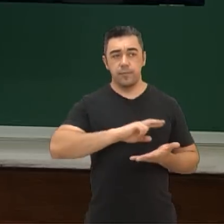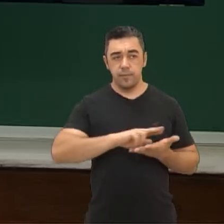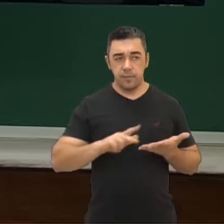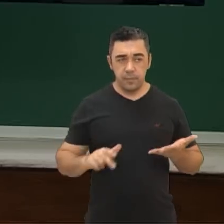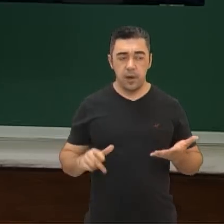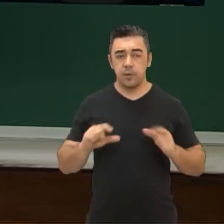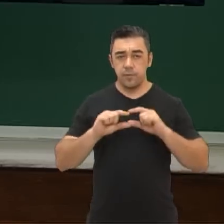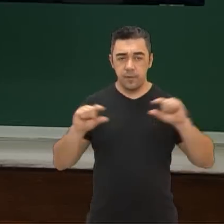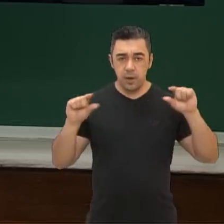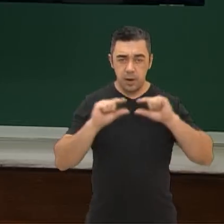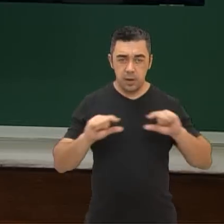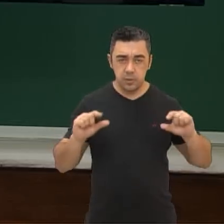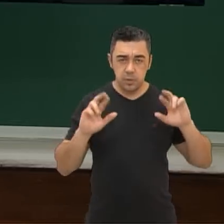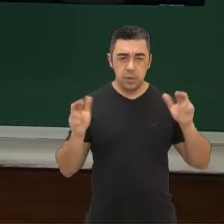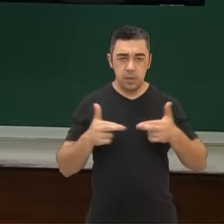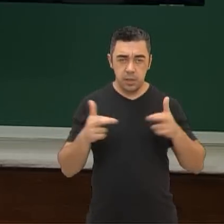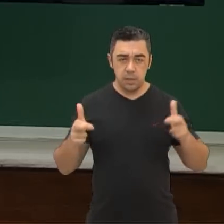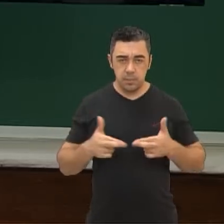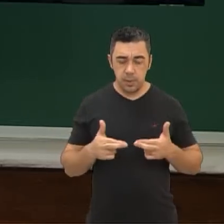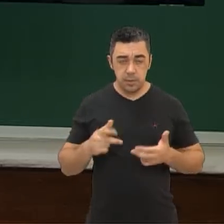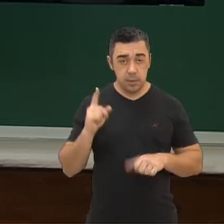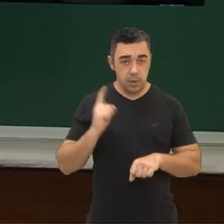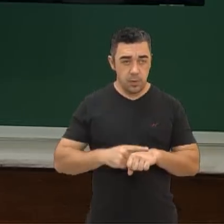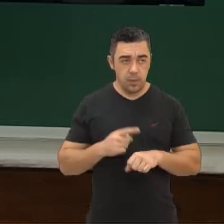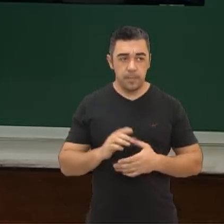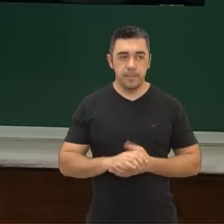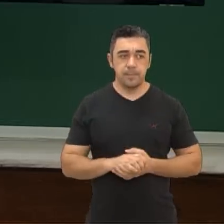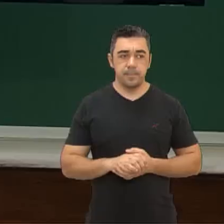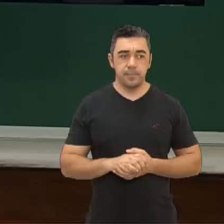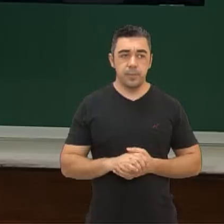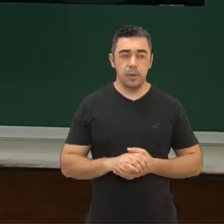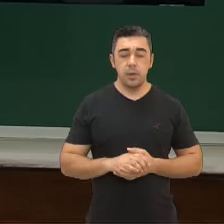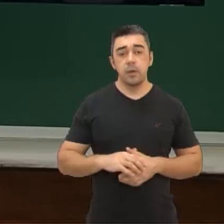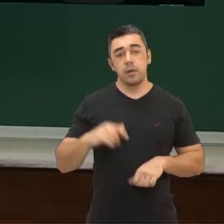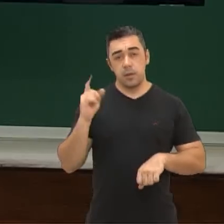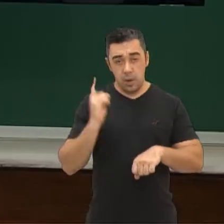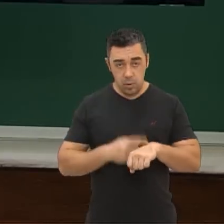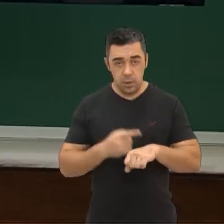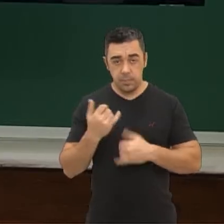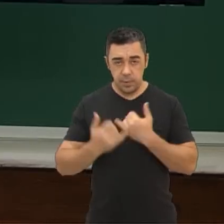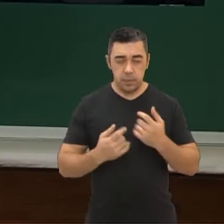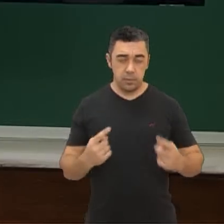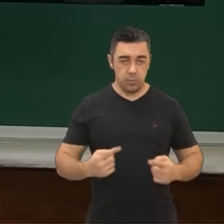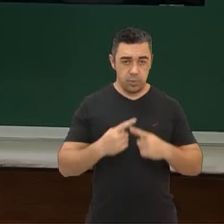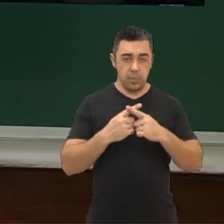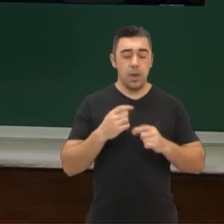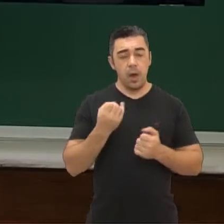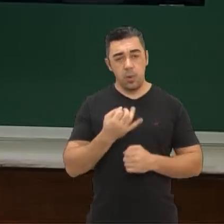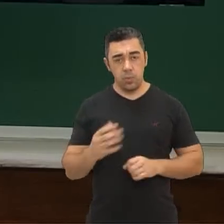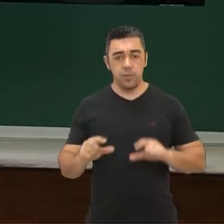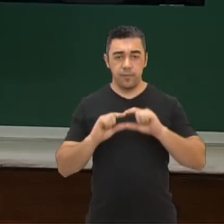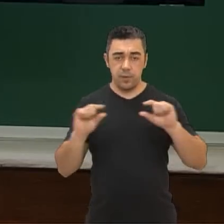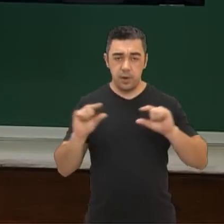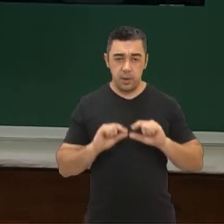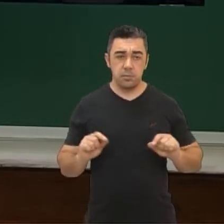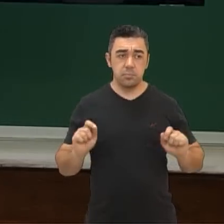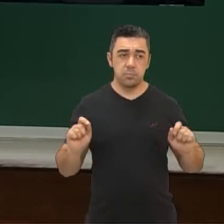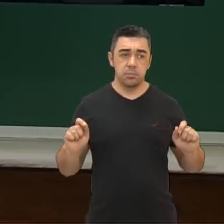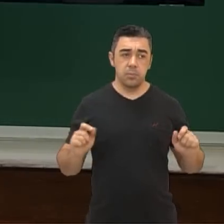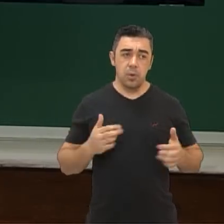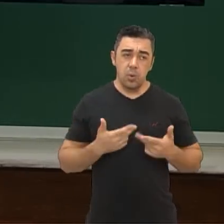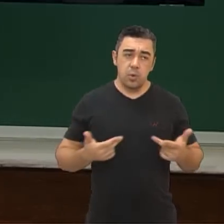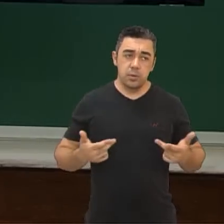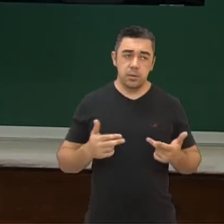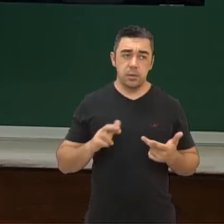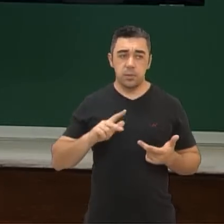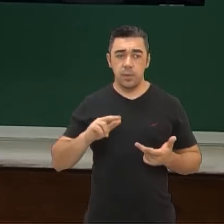rua, né? É alguma coisa que acontece, e aí ele tem que usar a criatividade para desenvolver essa música ali na